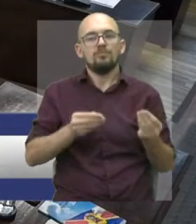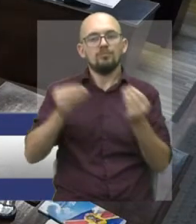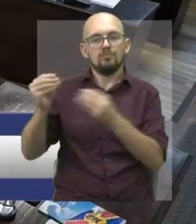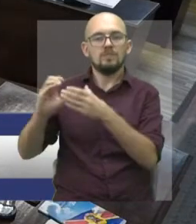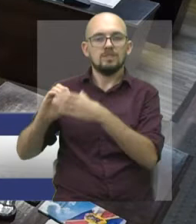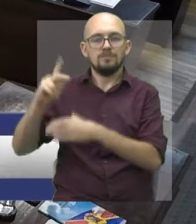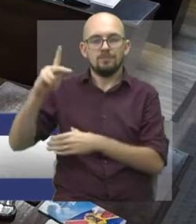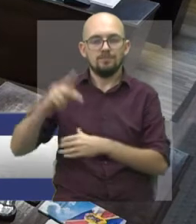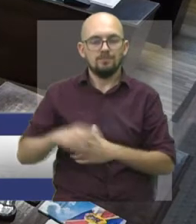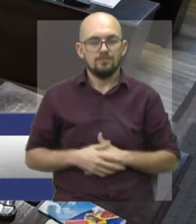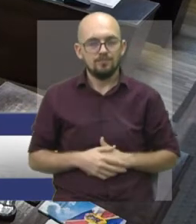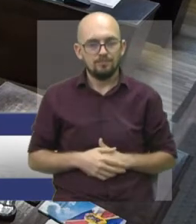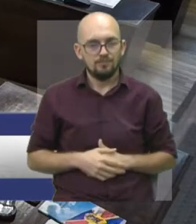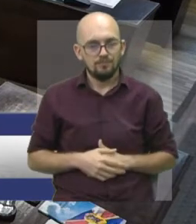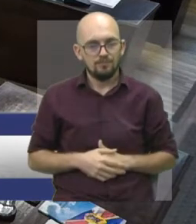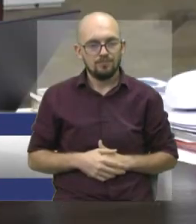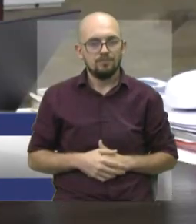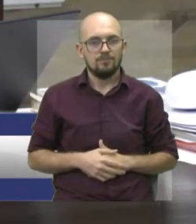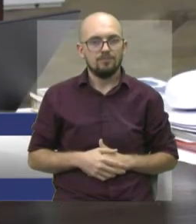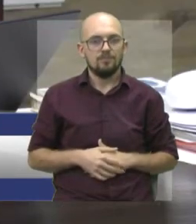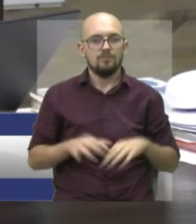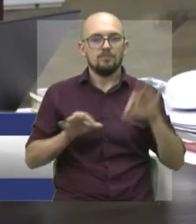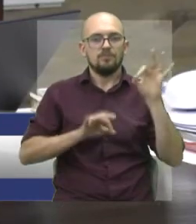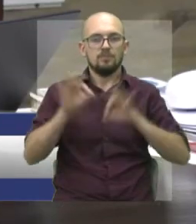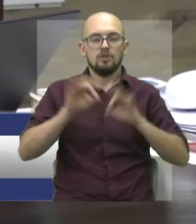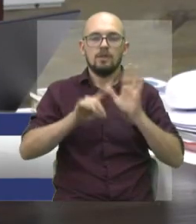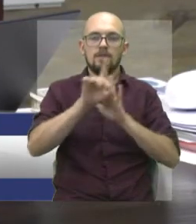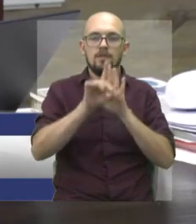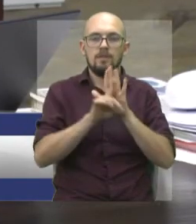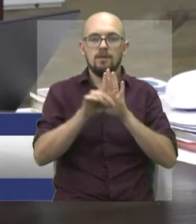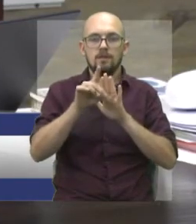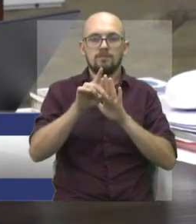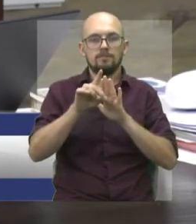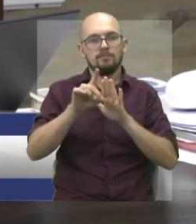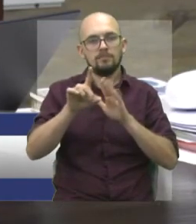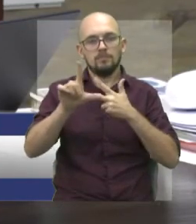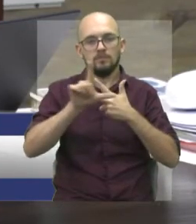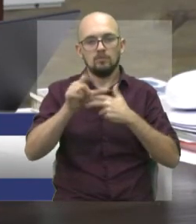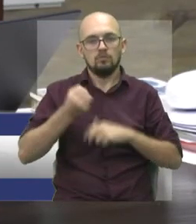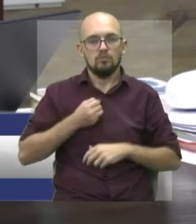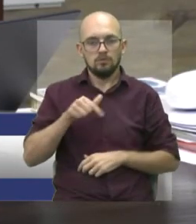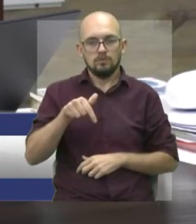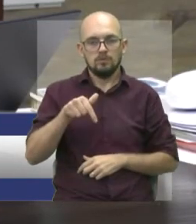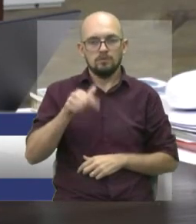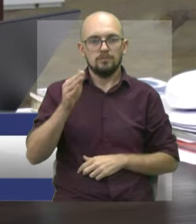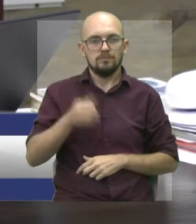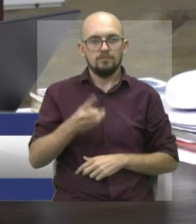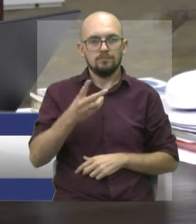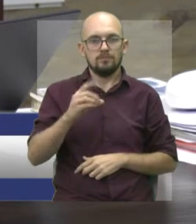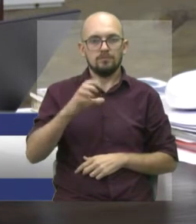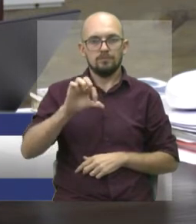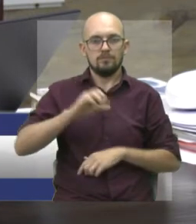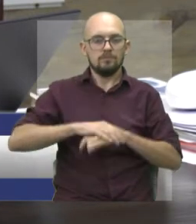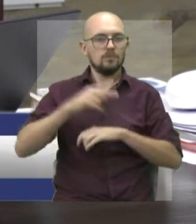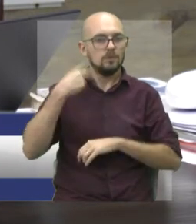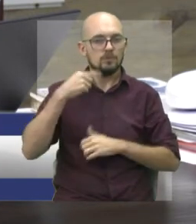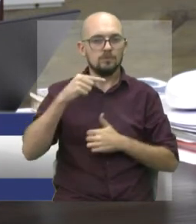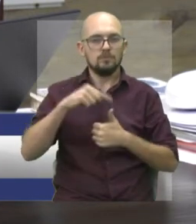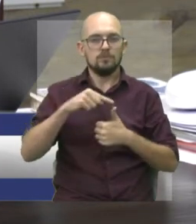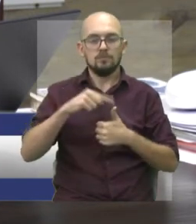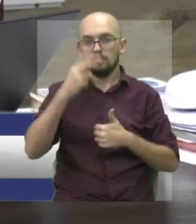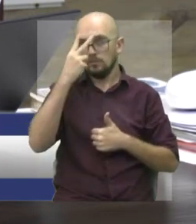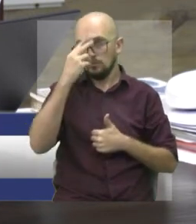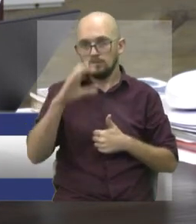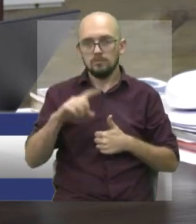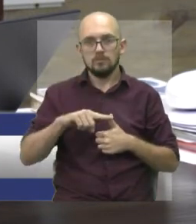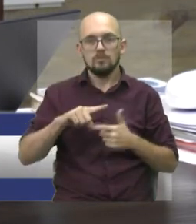Casa. Projeto de Decreto Legislativo número 7/2019. Autoria: Vereadores Roberto Carlos